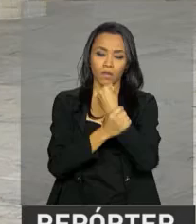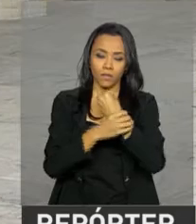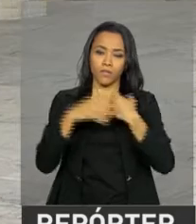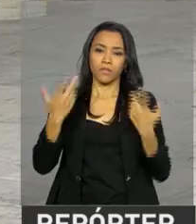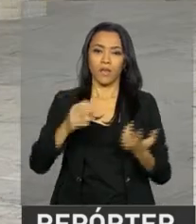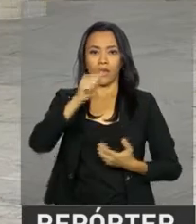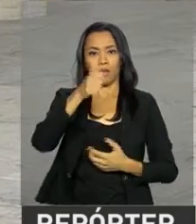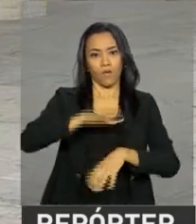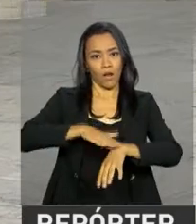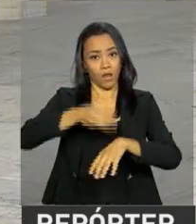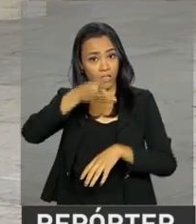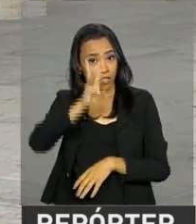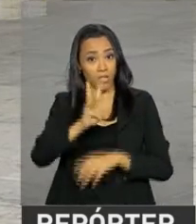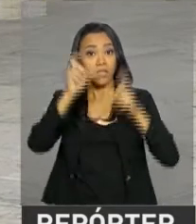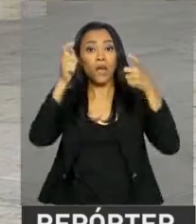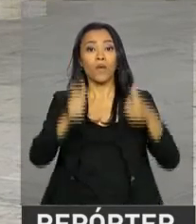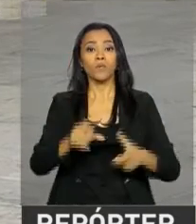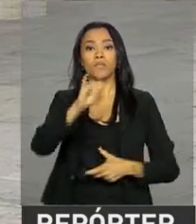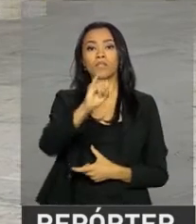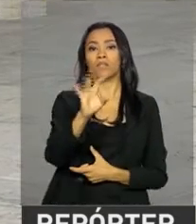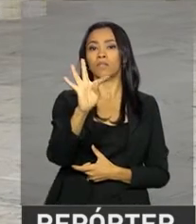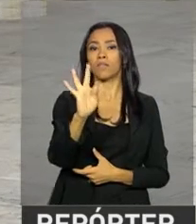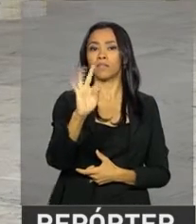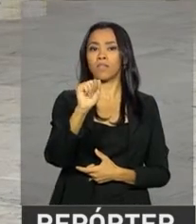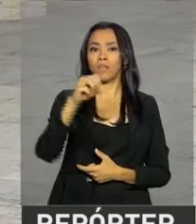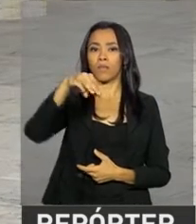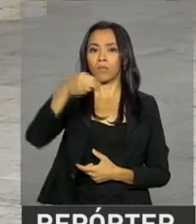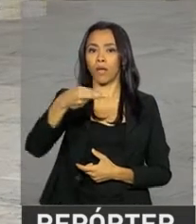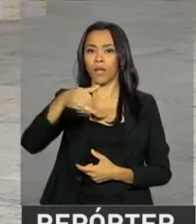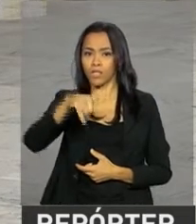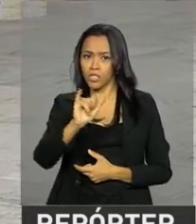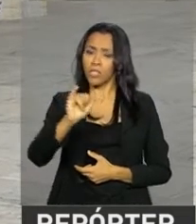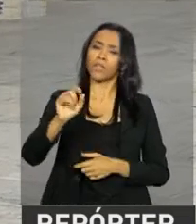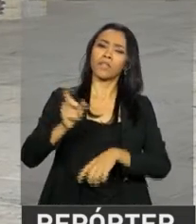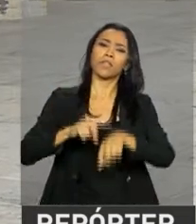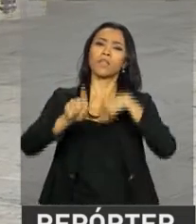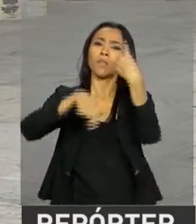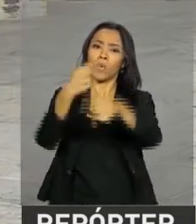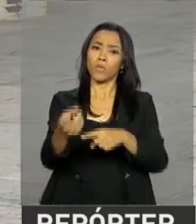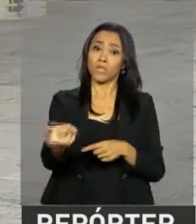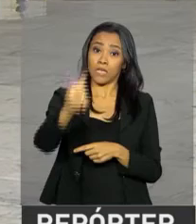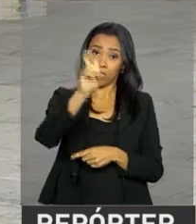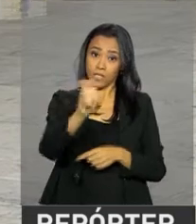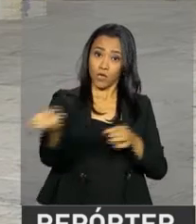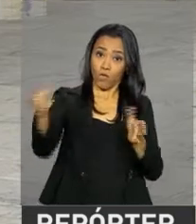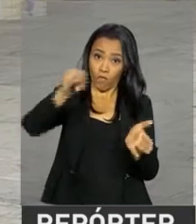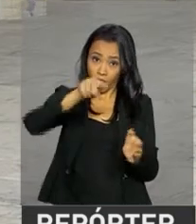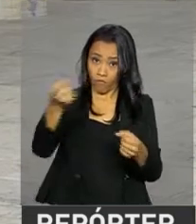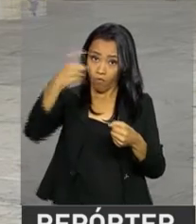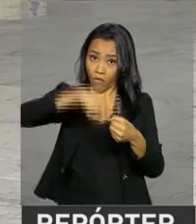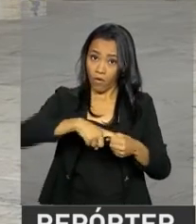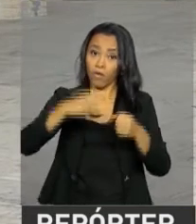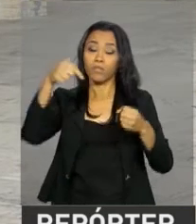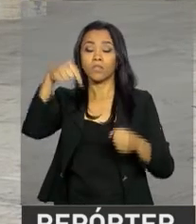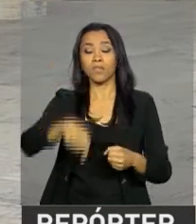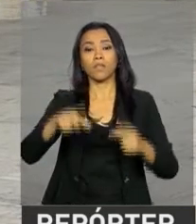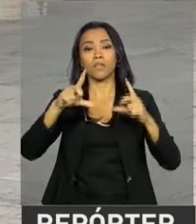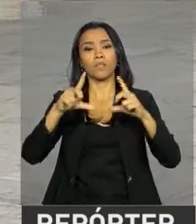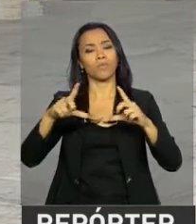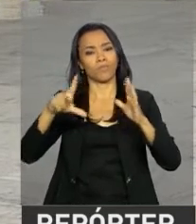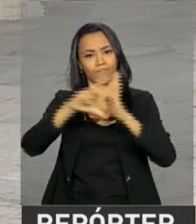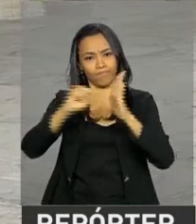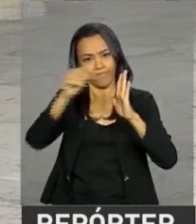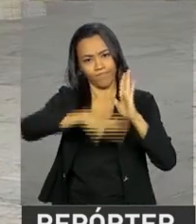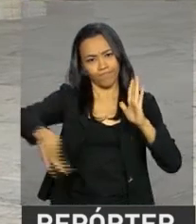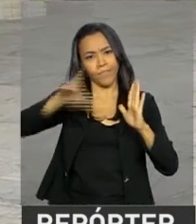no palácio do itamaraty às 17 e volta aqui para o palácio do planalto tem uma reunião com o presidente do banco interamericano de desenvolvimento